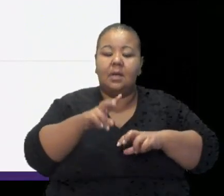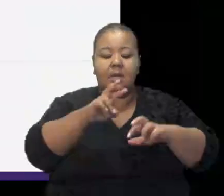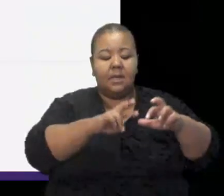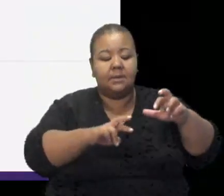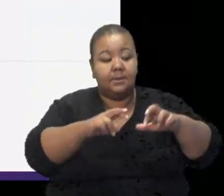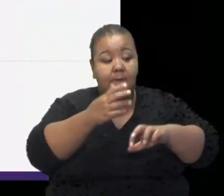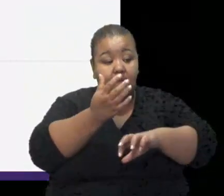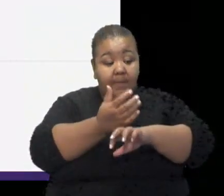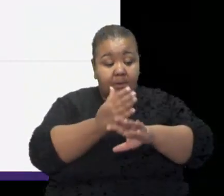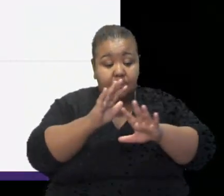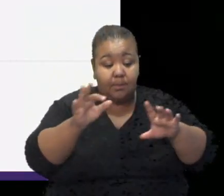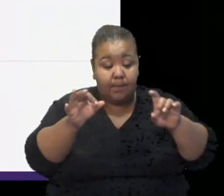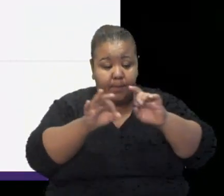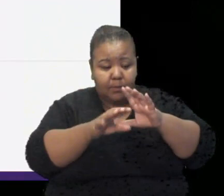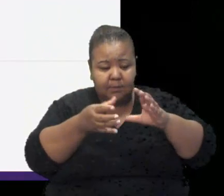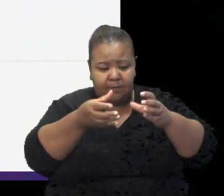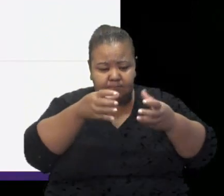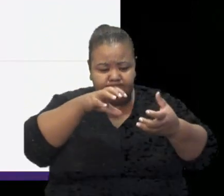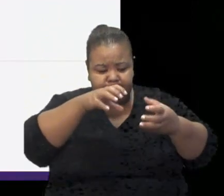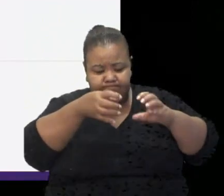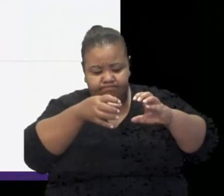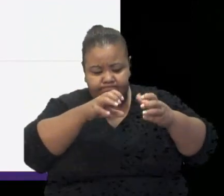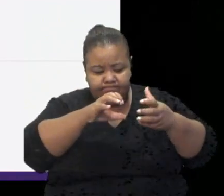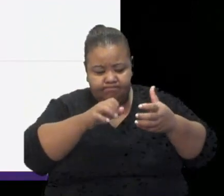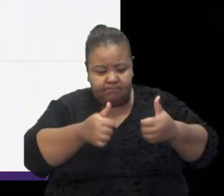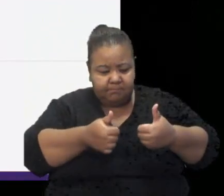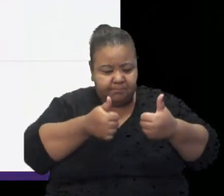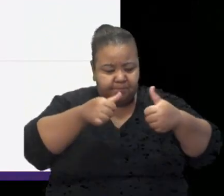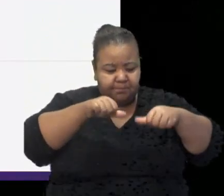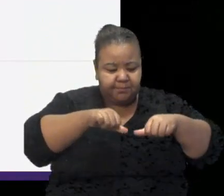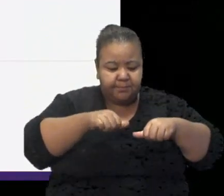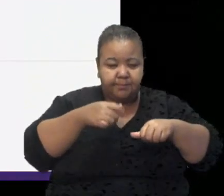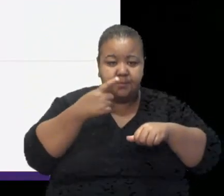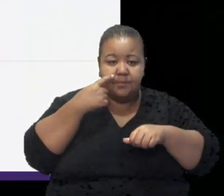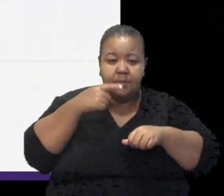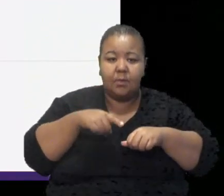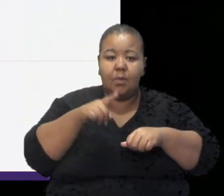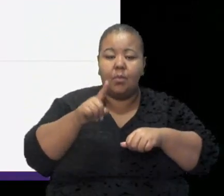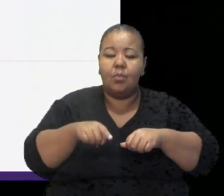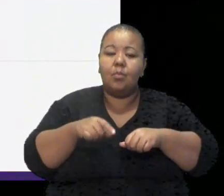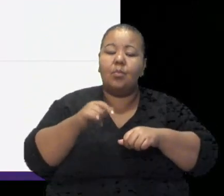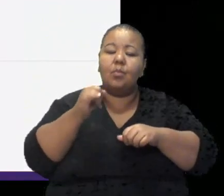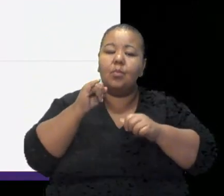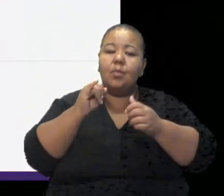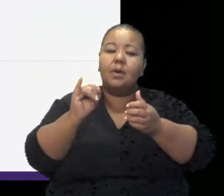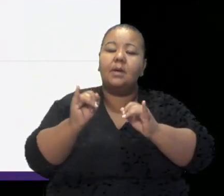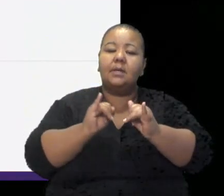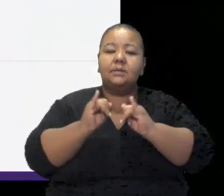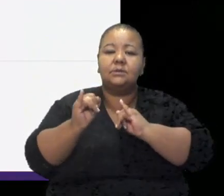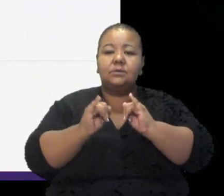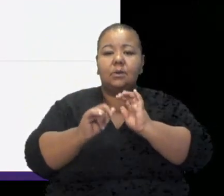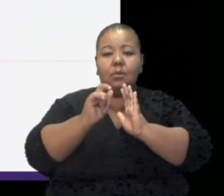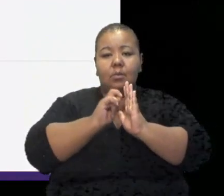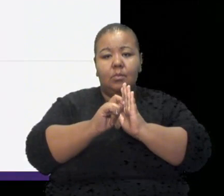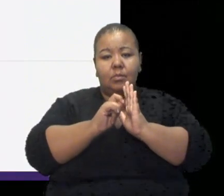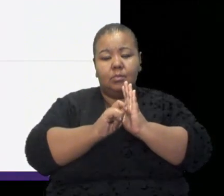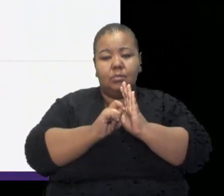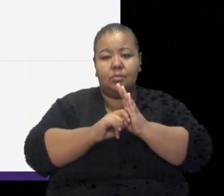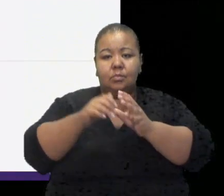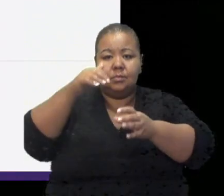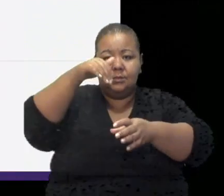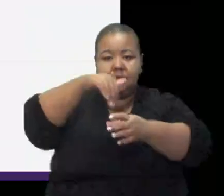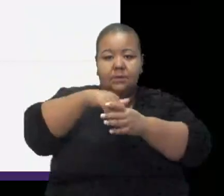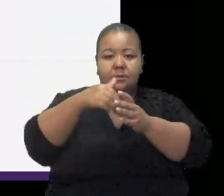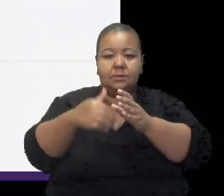peças acabadas, verificando a pressão de uma caldeira, por exemplo, ou ainda as instruções escritas